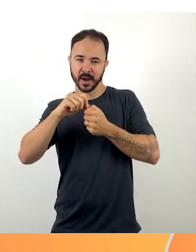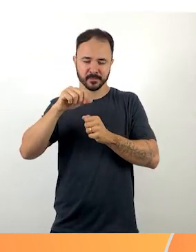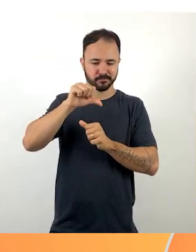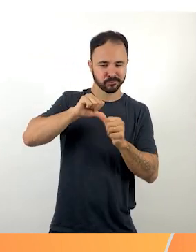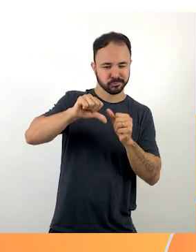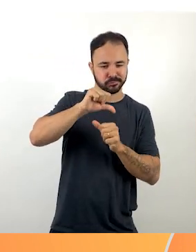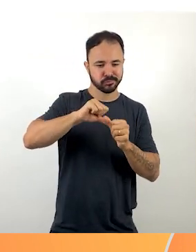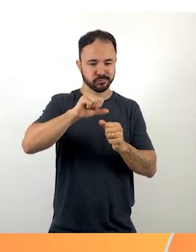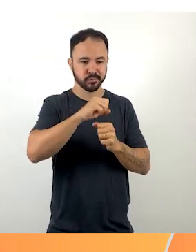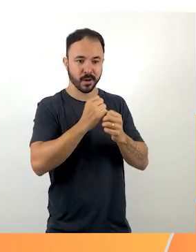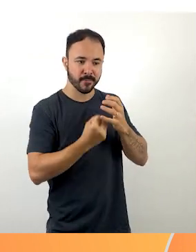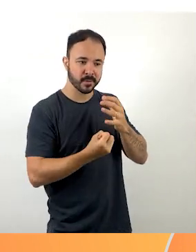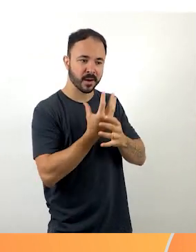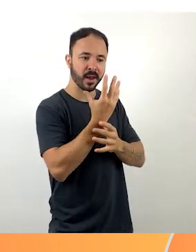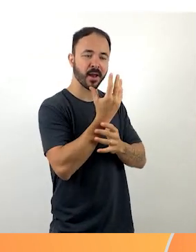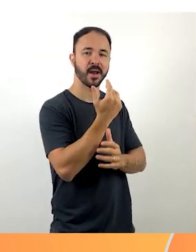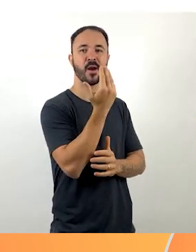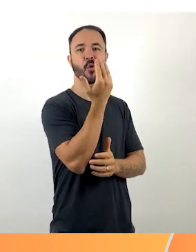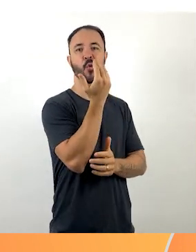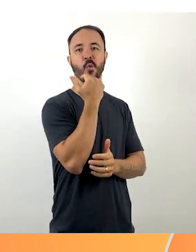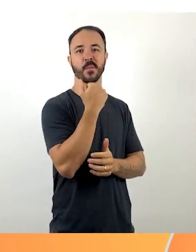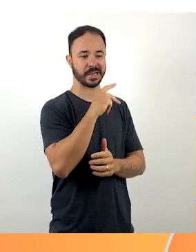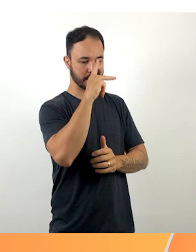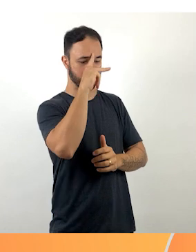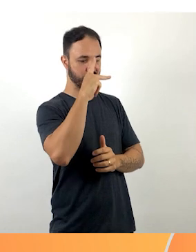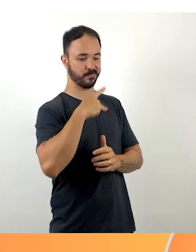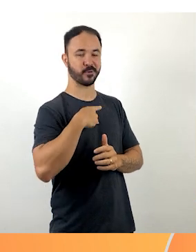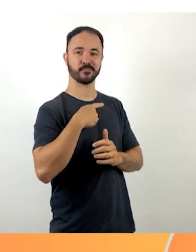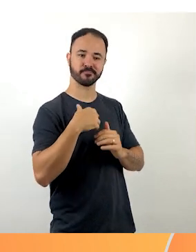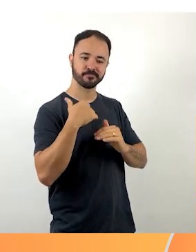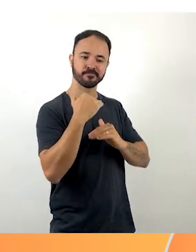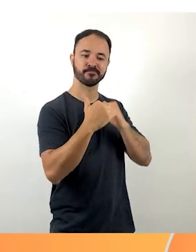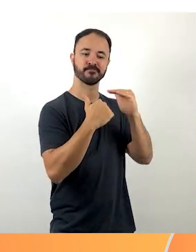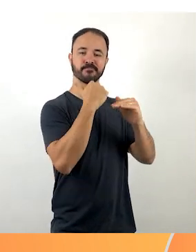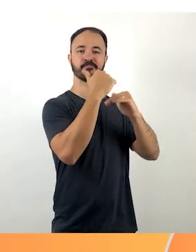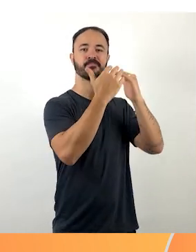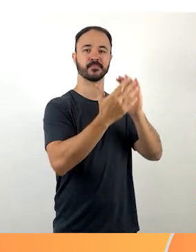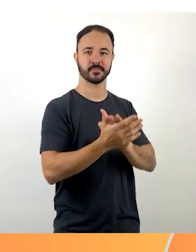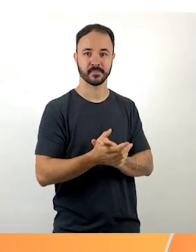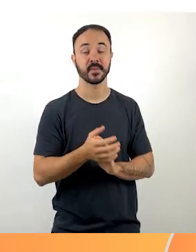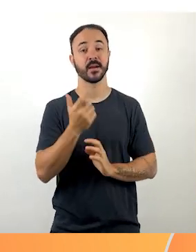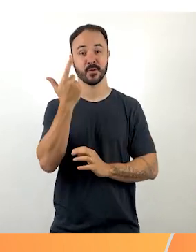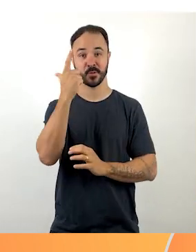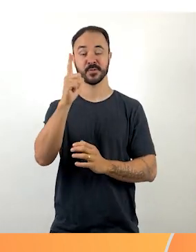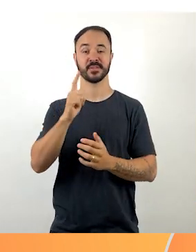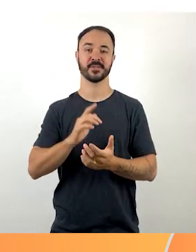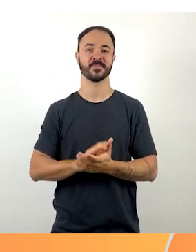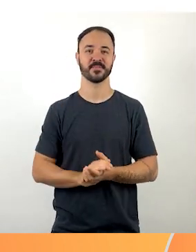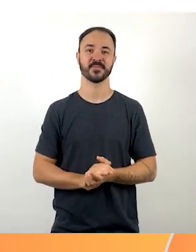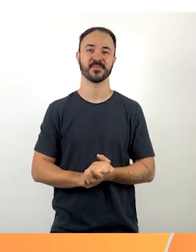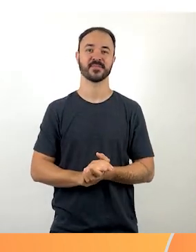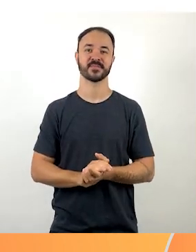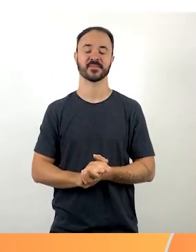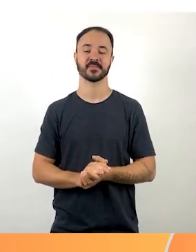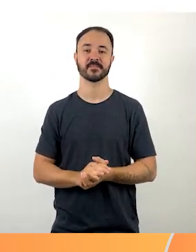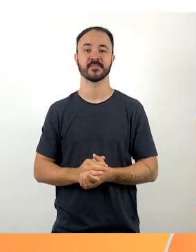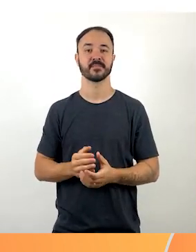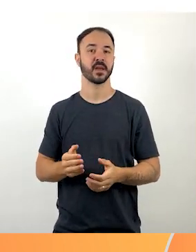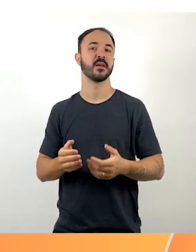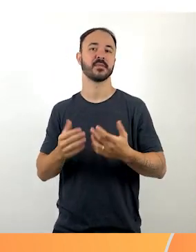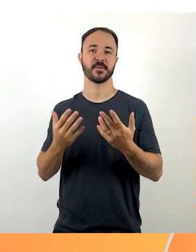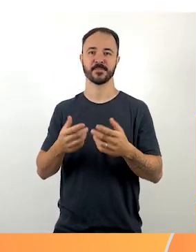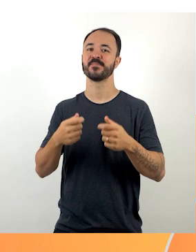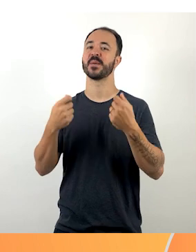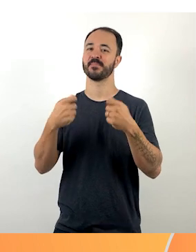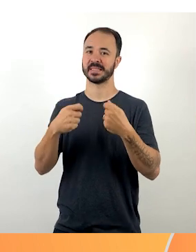o gás carbônico. Nisso é produzido o oxigênio, que é liberado posteriormente, e também a formação do carboidrato,